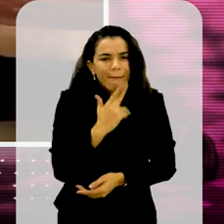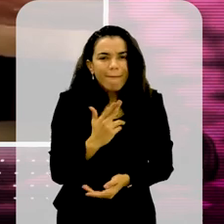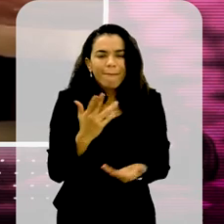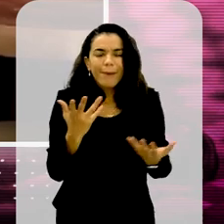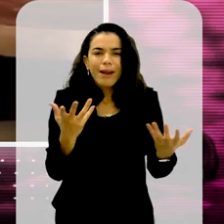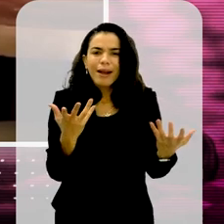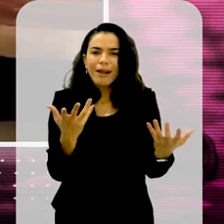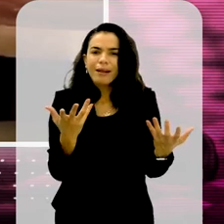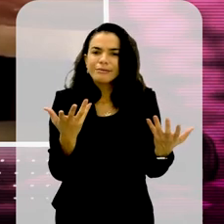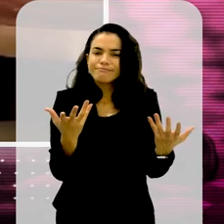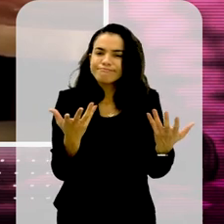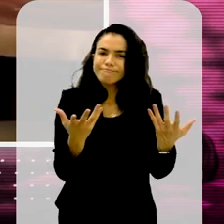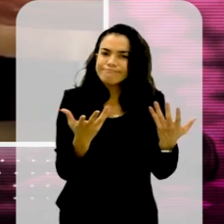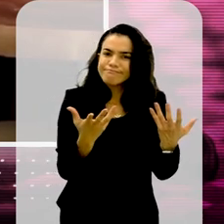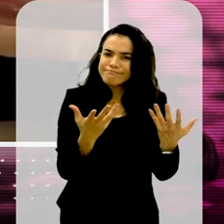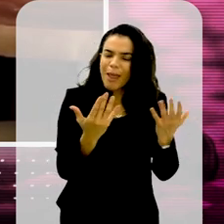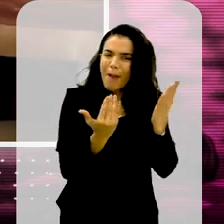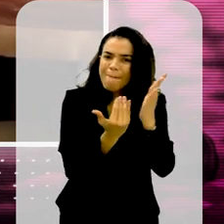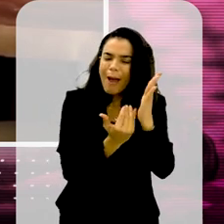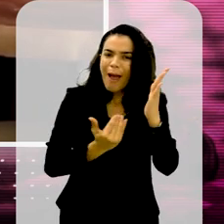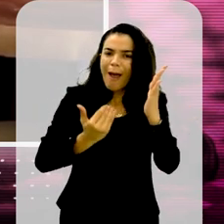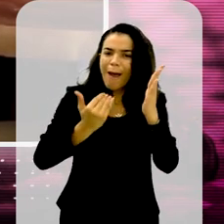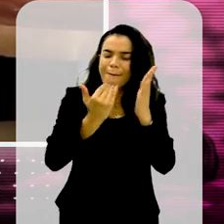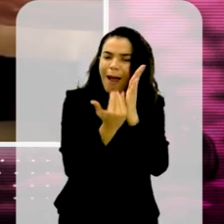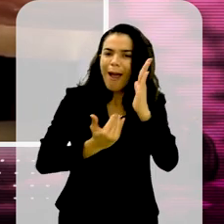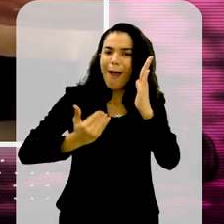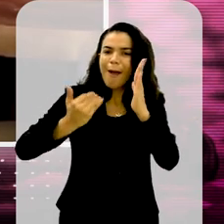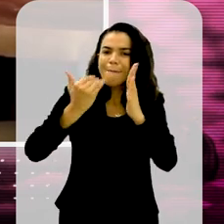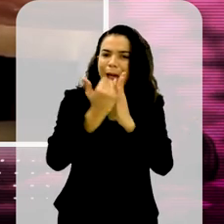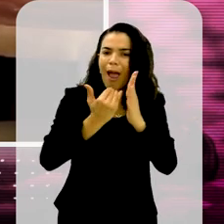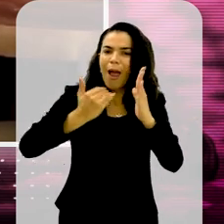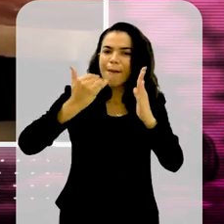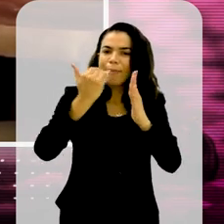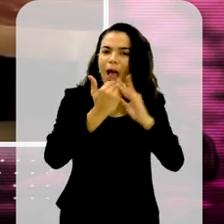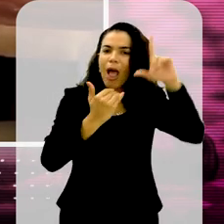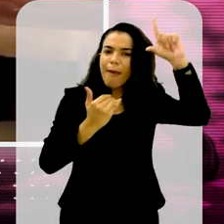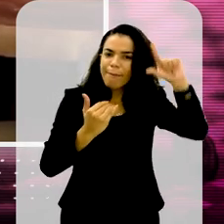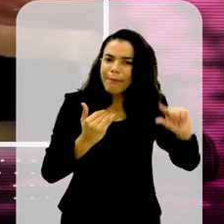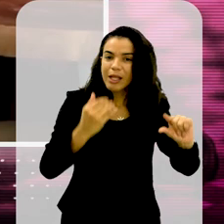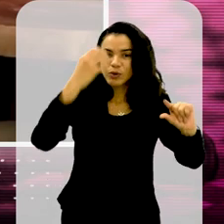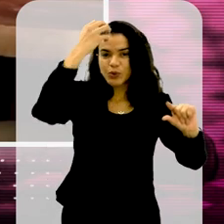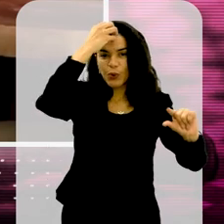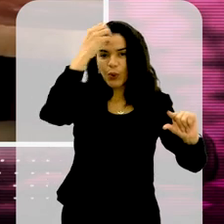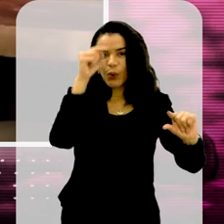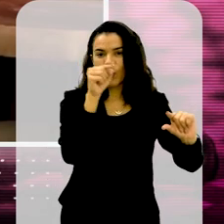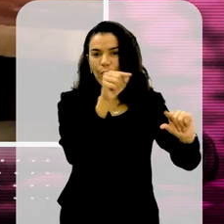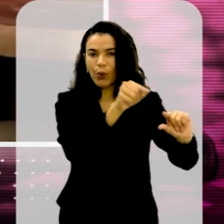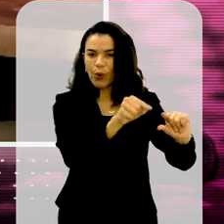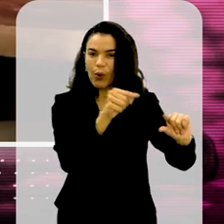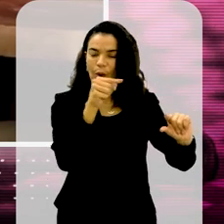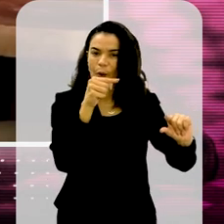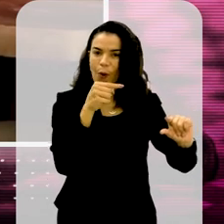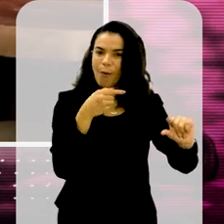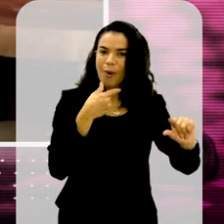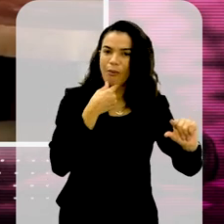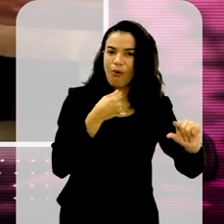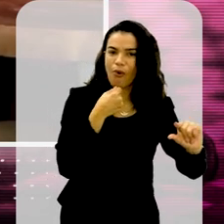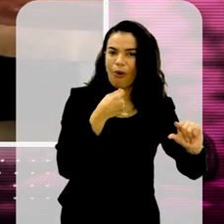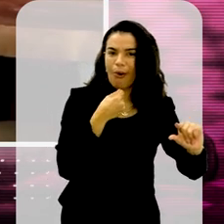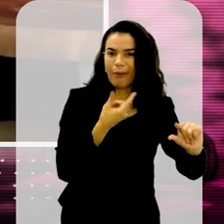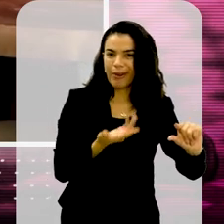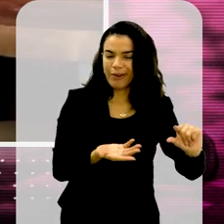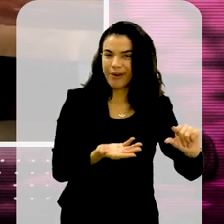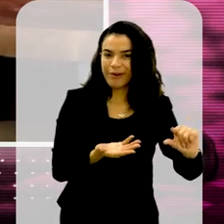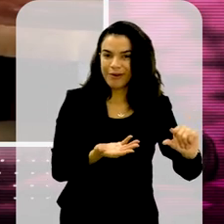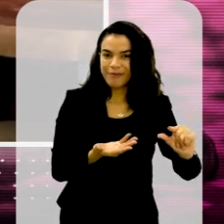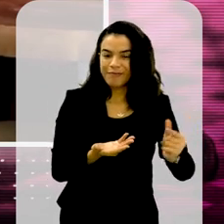tudo isso fosse escalas a dar menos culpabilidade ao dolo, à intenção daquele agressor